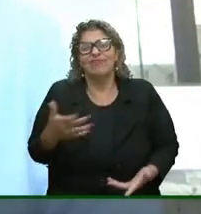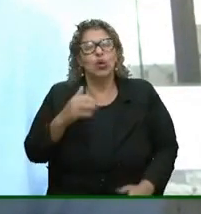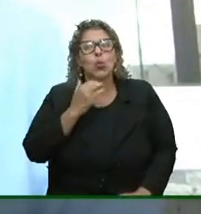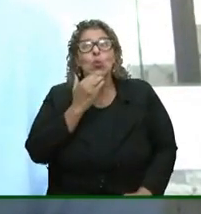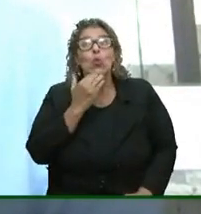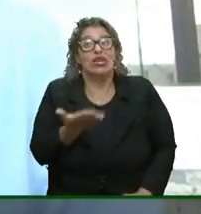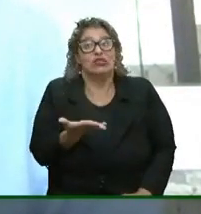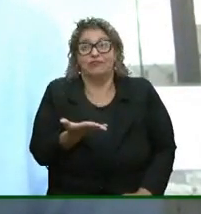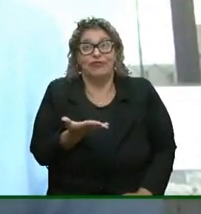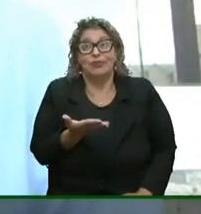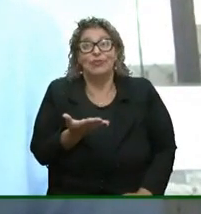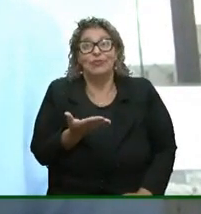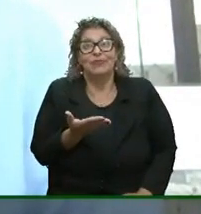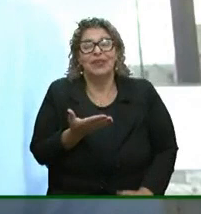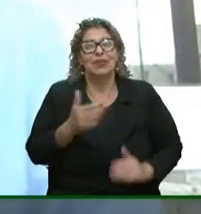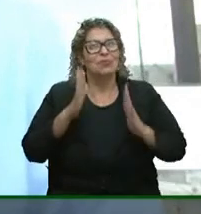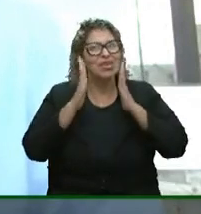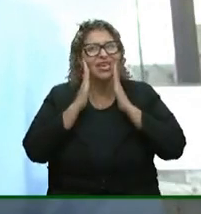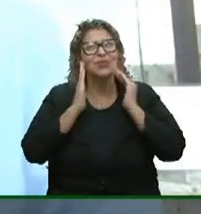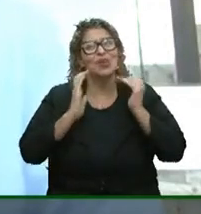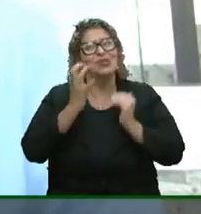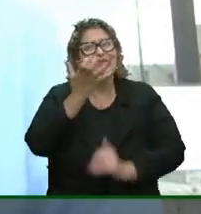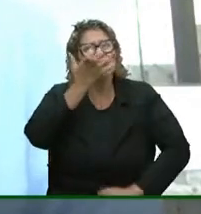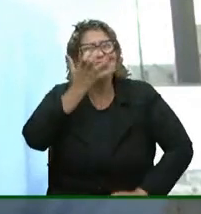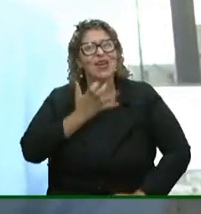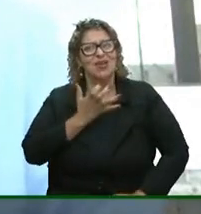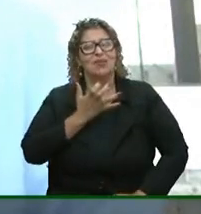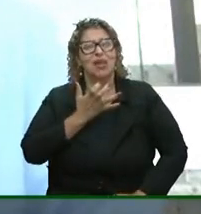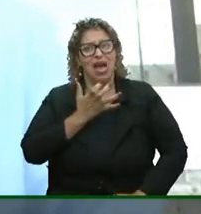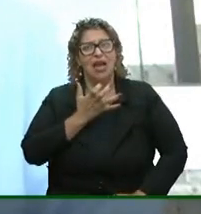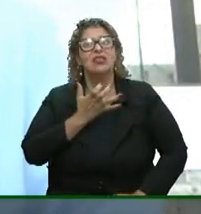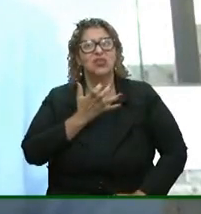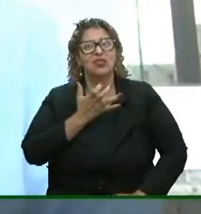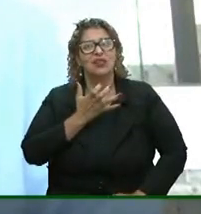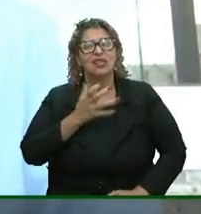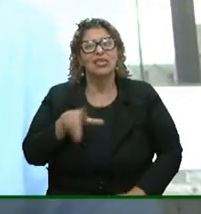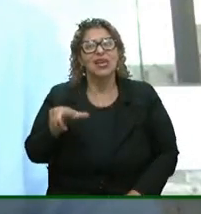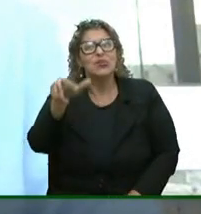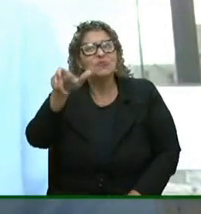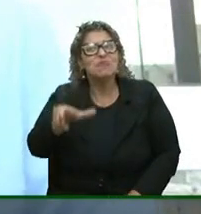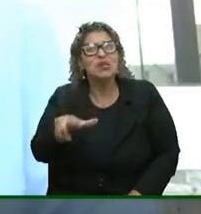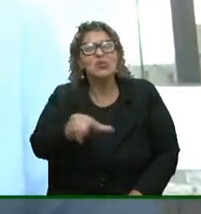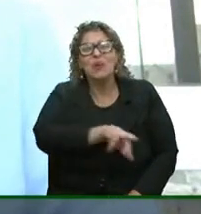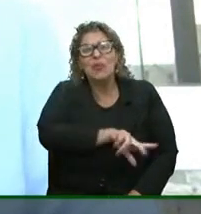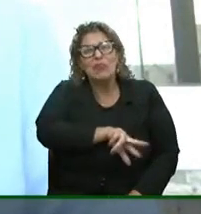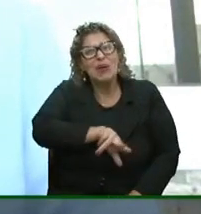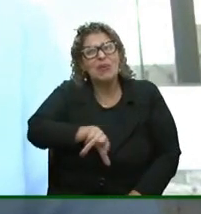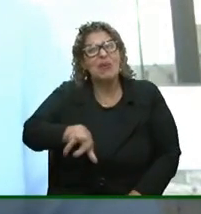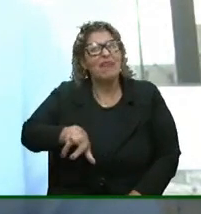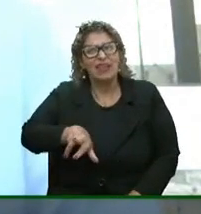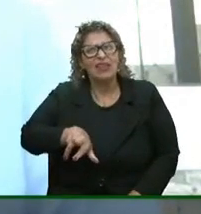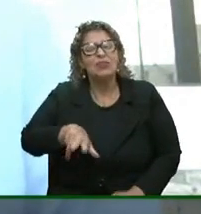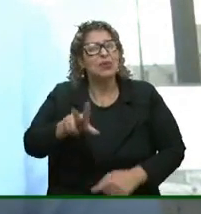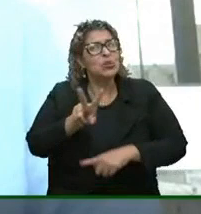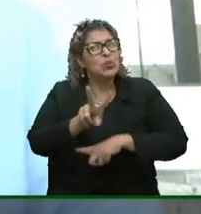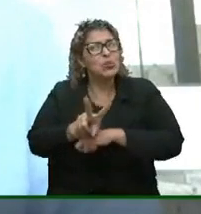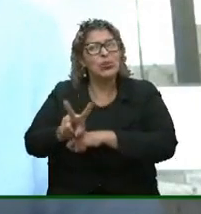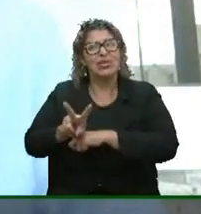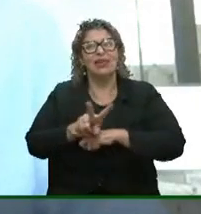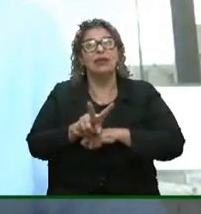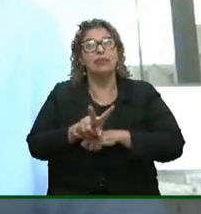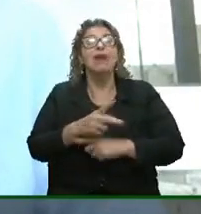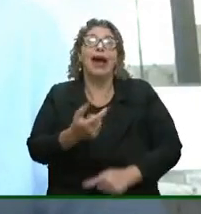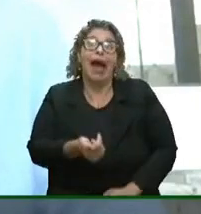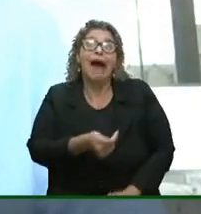não haja um mínimo de disciplina, de seriedade das autoridades e das pessoas, de uma forma geral, para com os cuidados. Então,